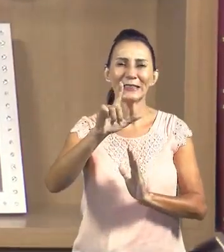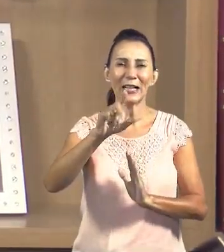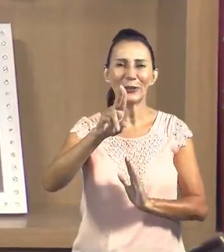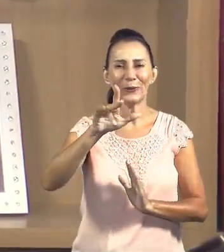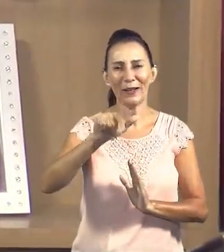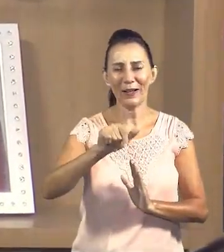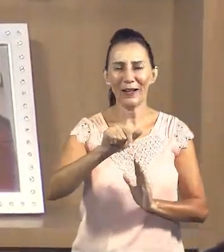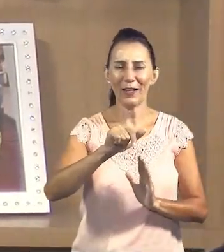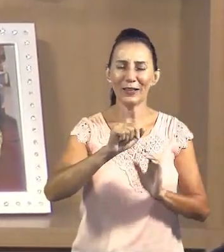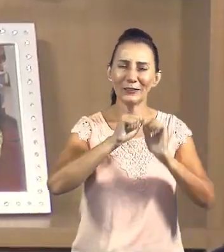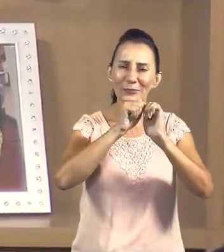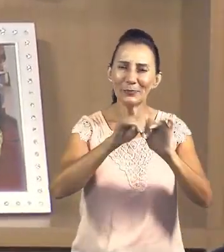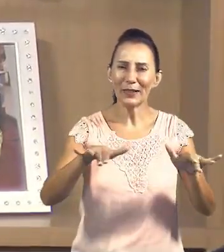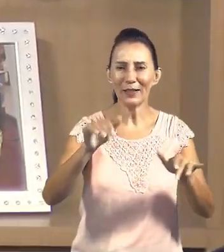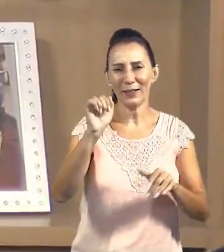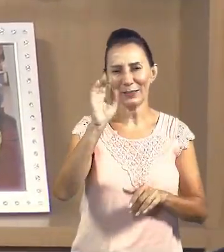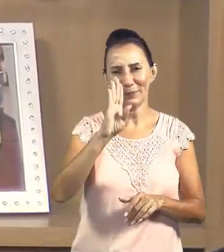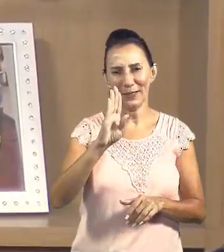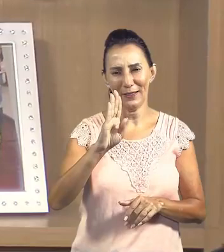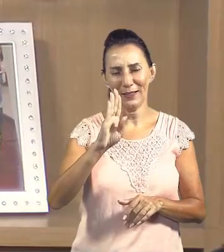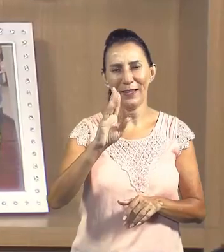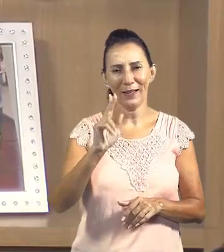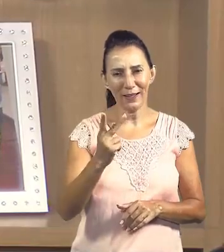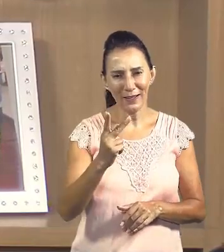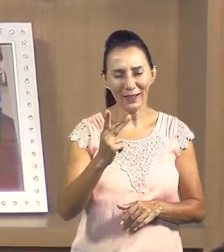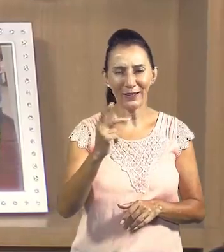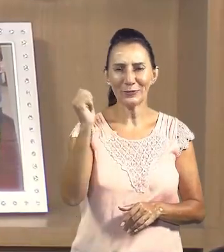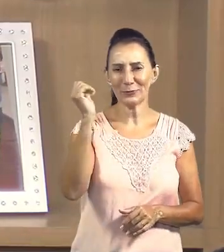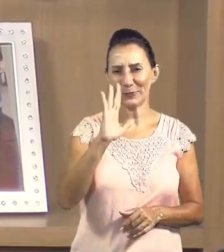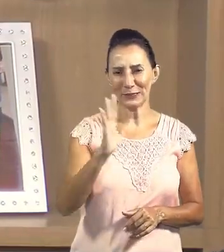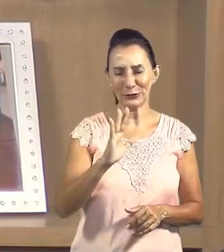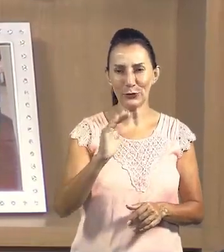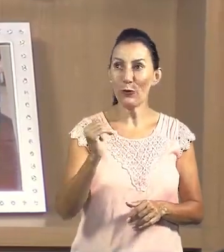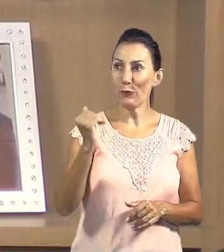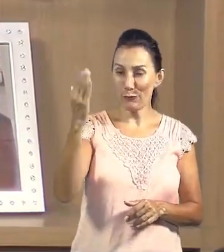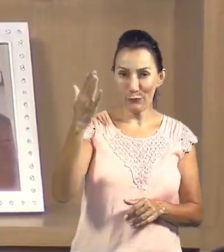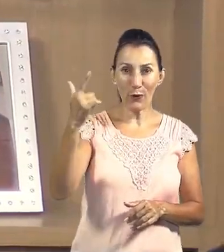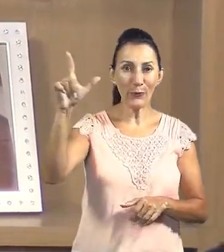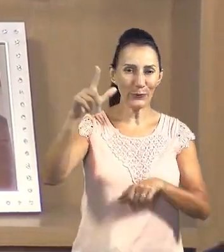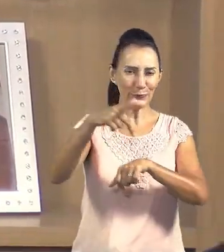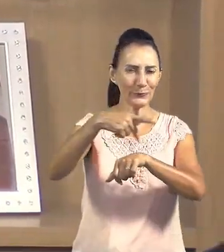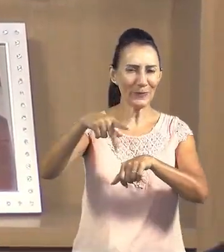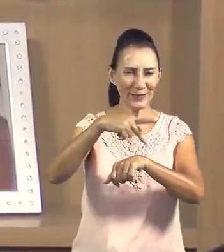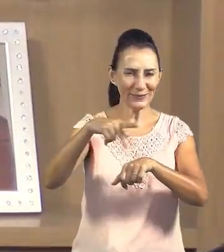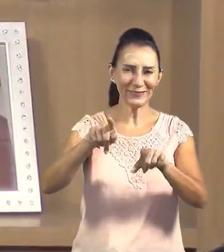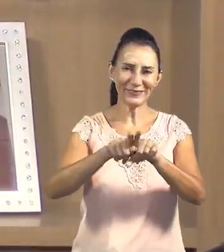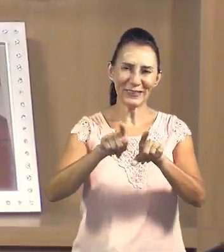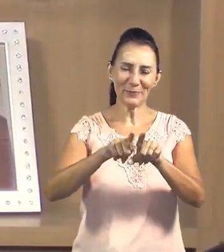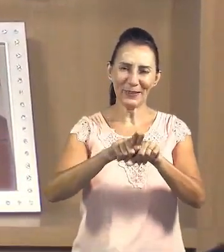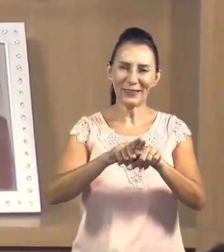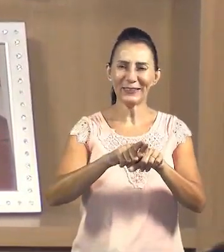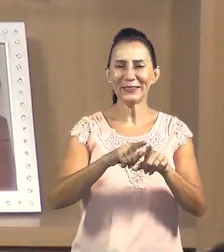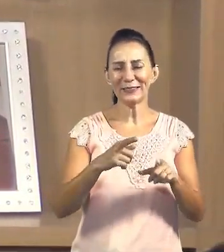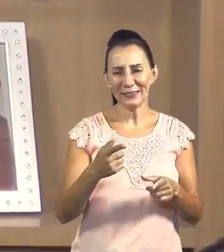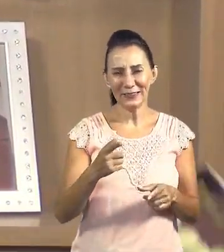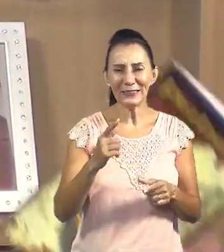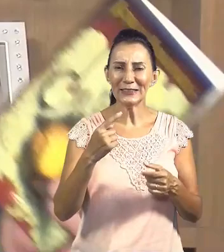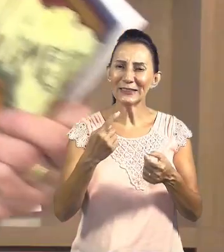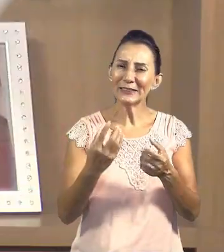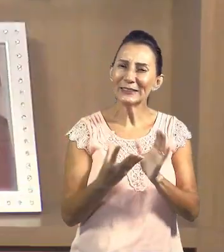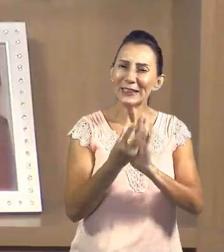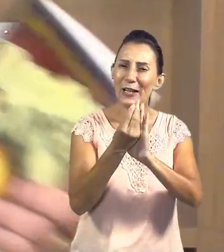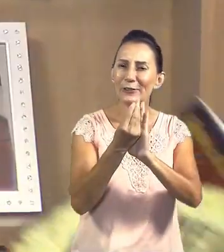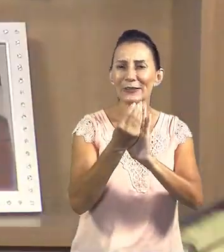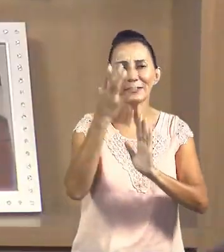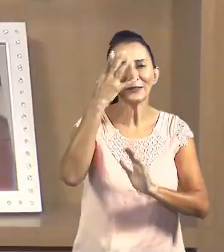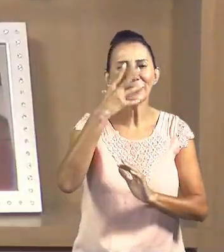Horizonte, pelo Brasil e pelo mundo, também no exterior, em outras cidades, temos células muito lindas, que